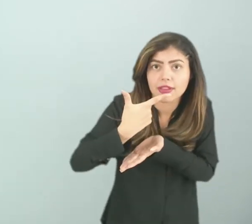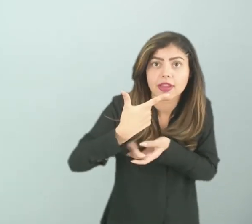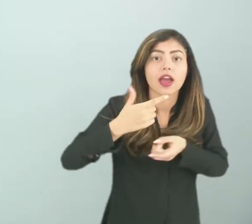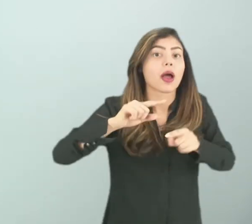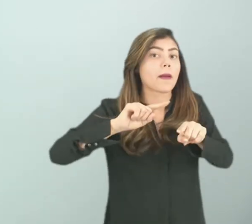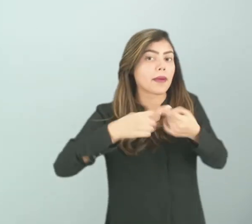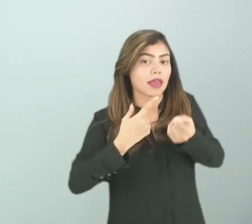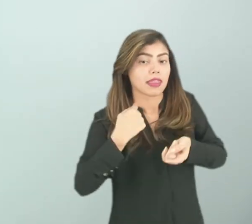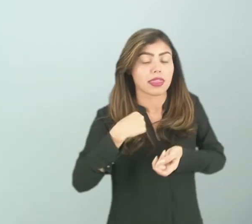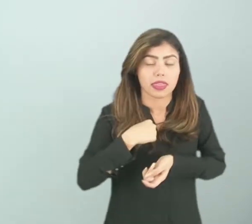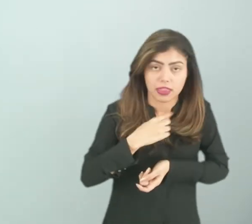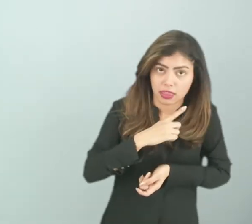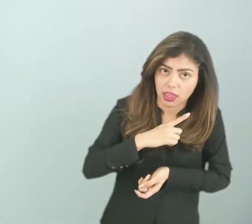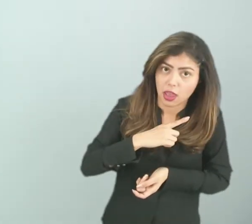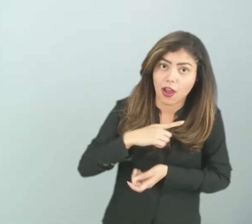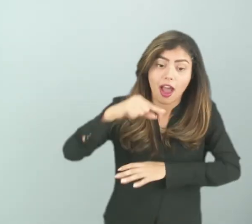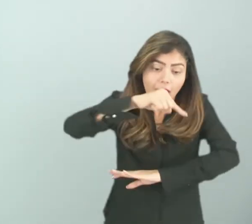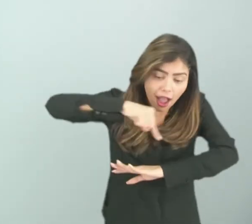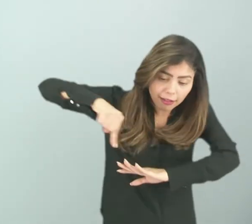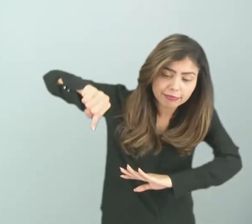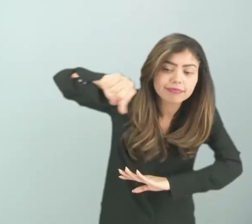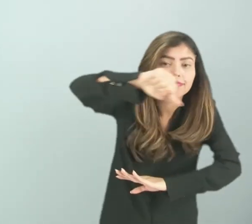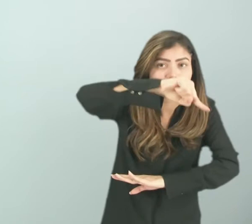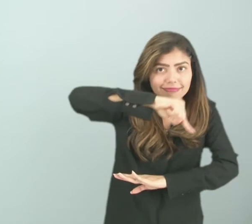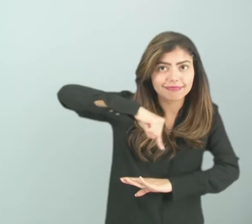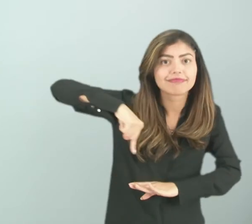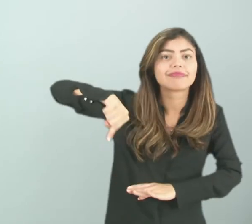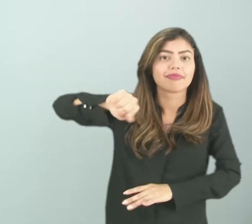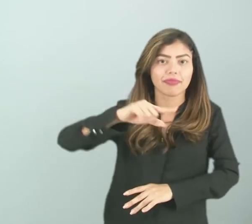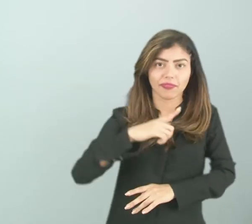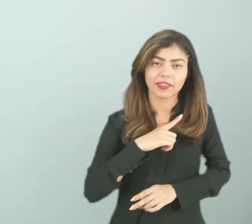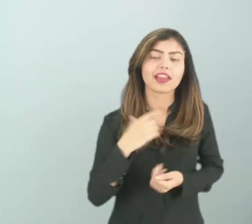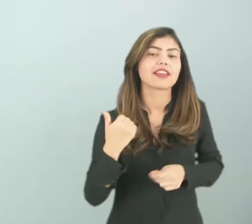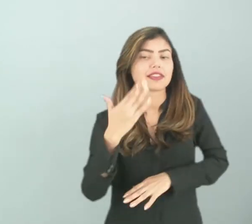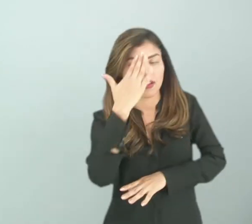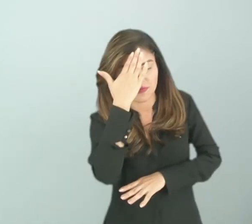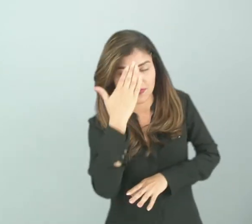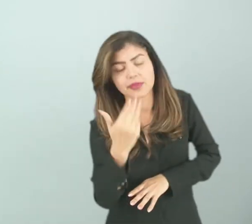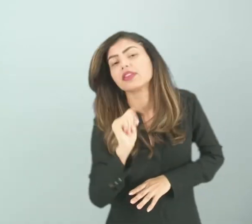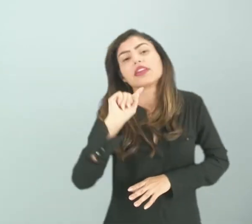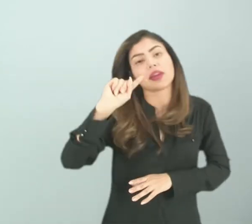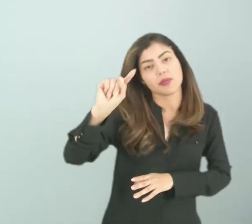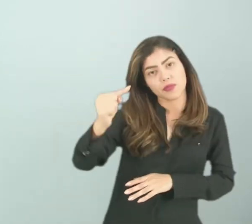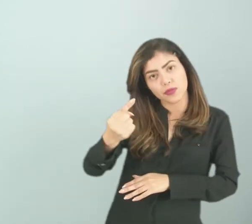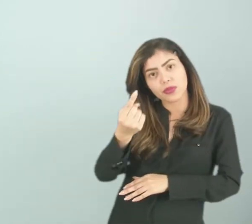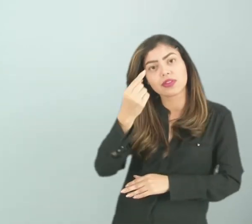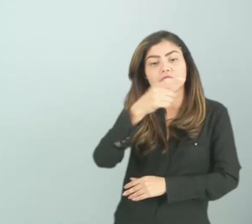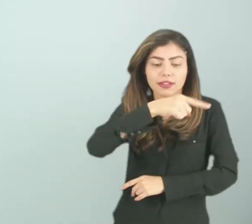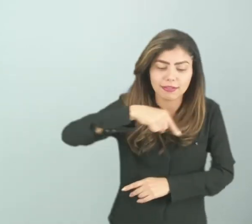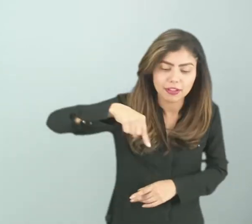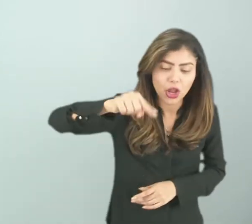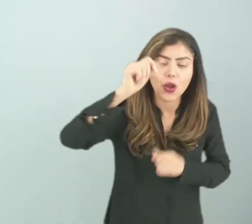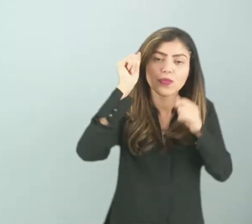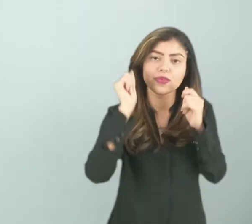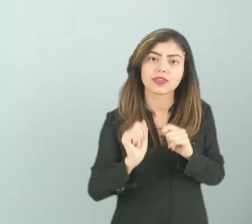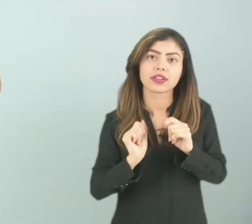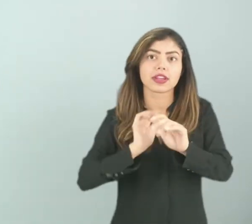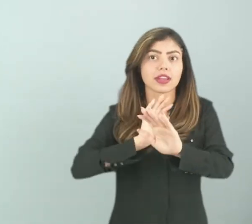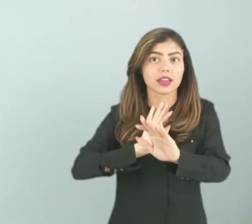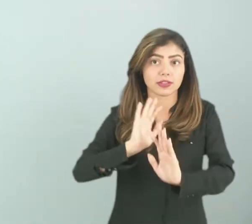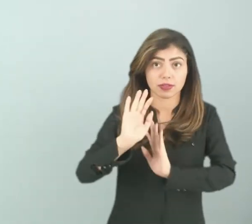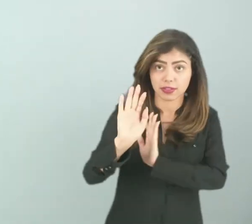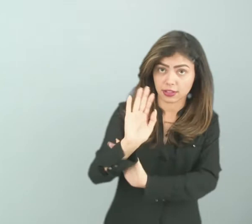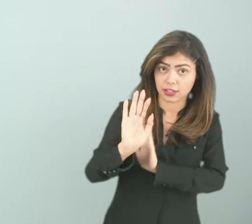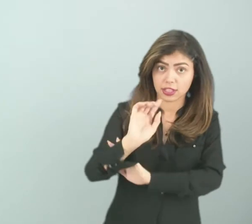ele tinha um ponto de referência, a rotatória, né? Ele sabendo que após a rotatória, ele podia virar à sua